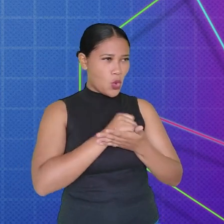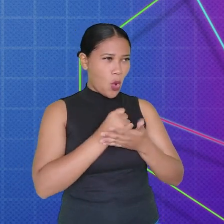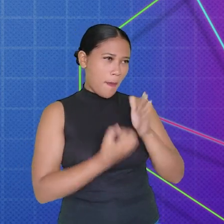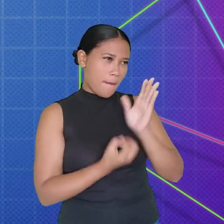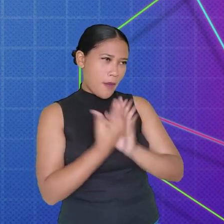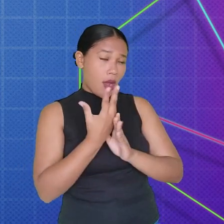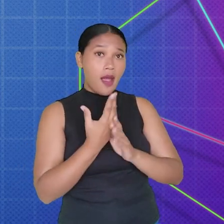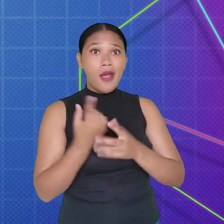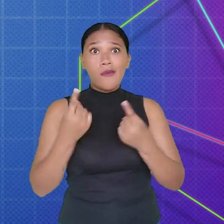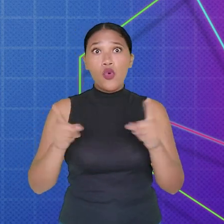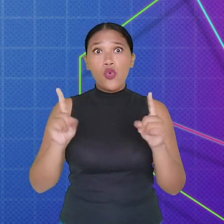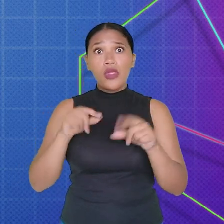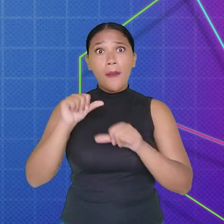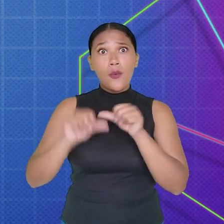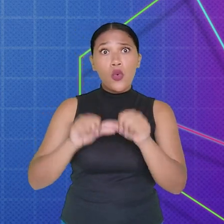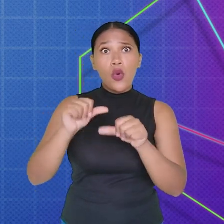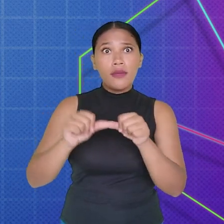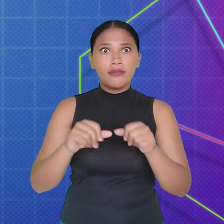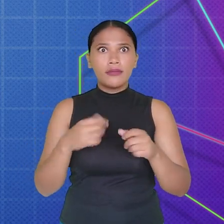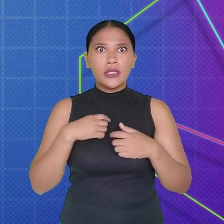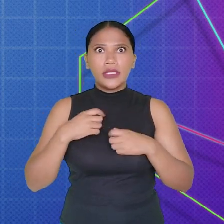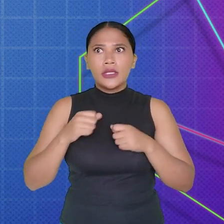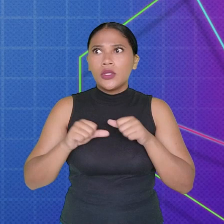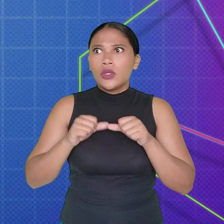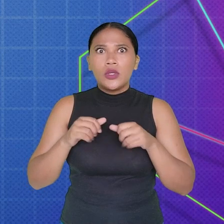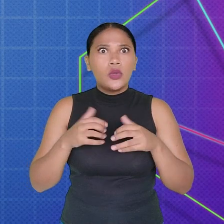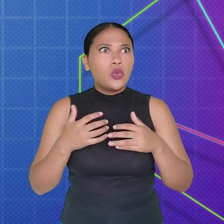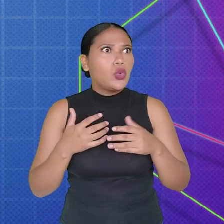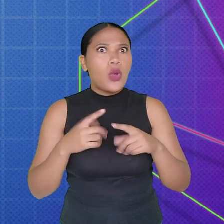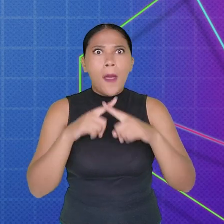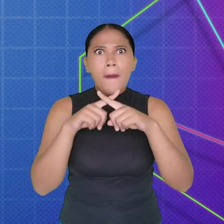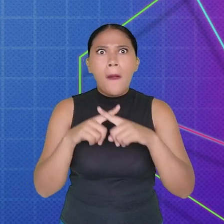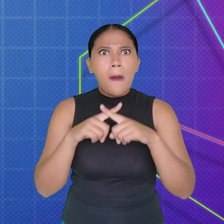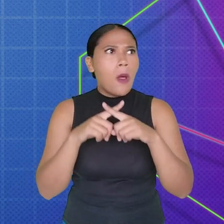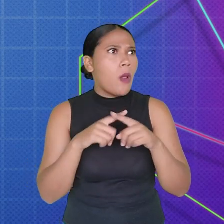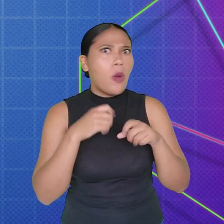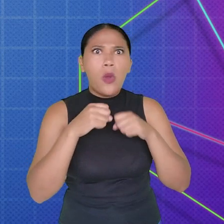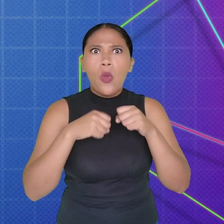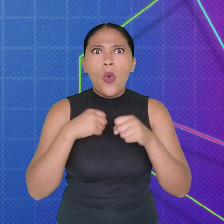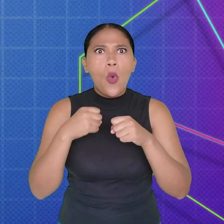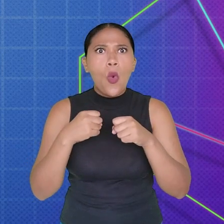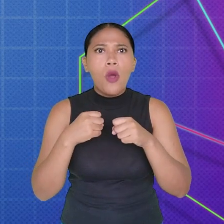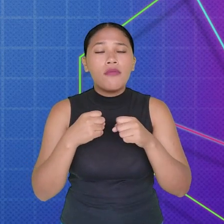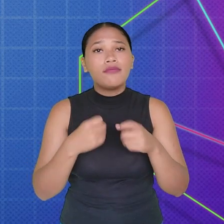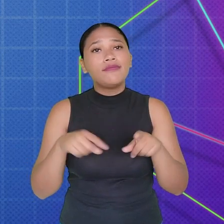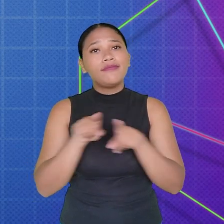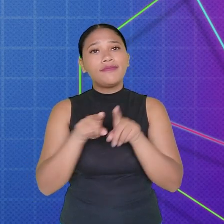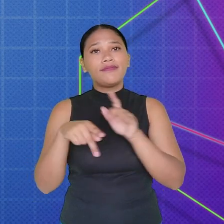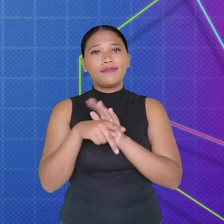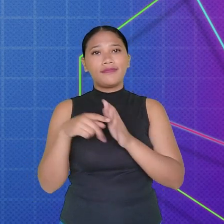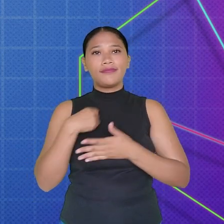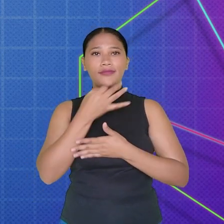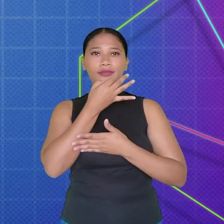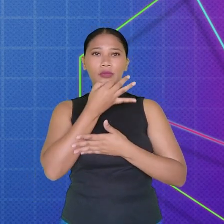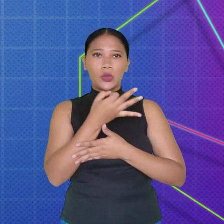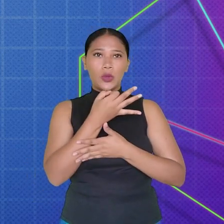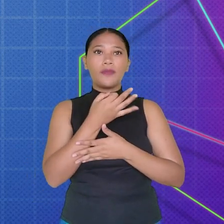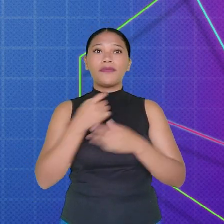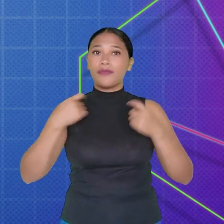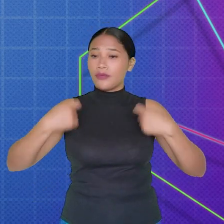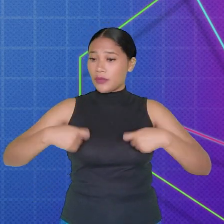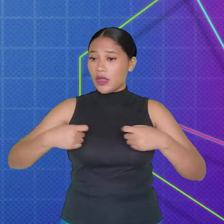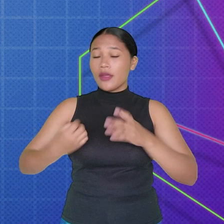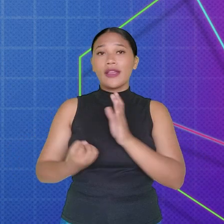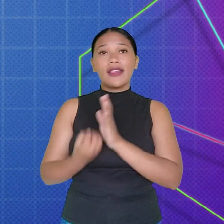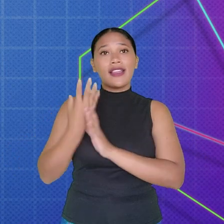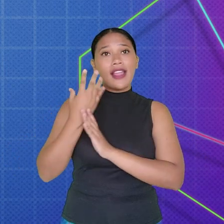música pode mudar dependendo da situação, como se tornar mais intensa durante uma batalha, por exemplo. Efeitos sonoros. É possível criar